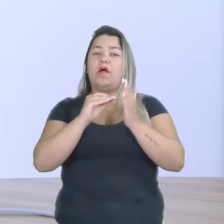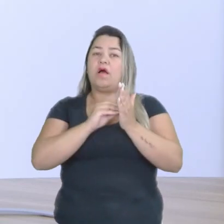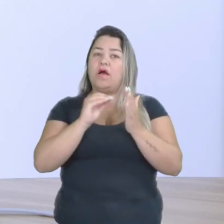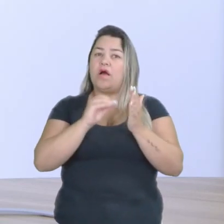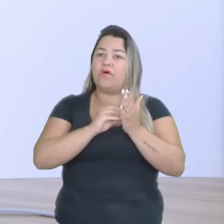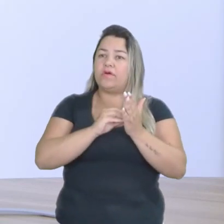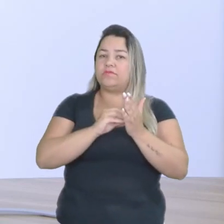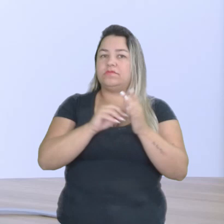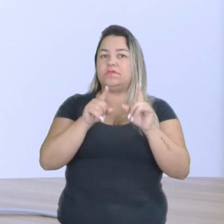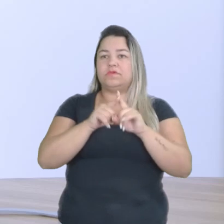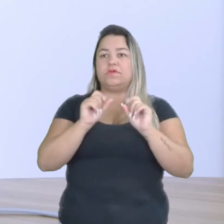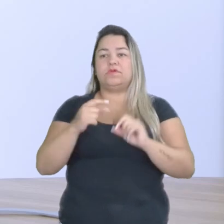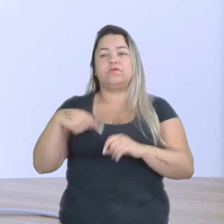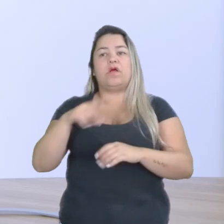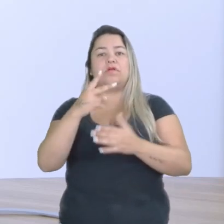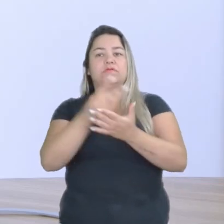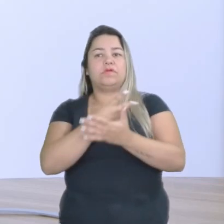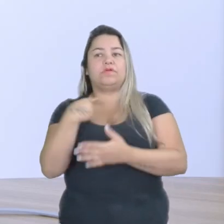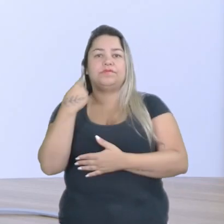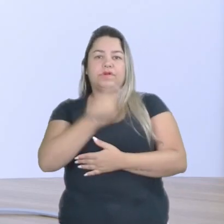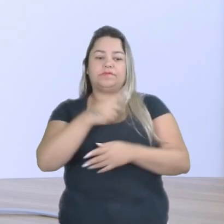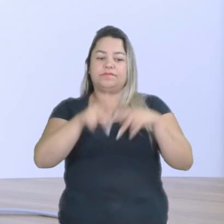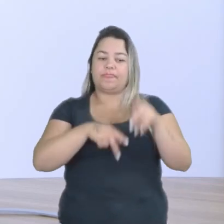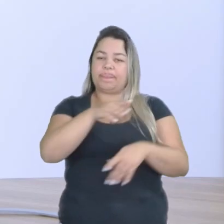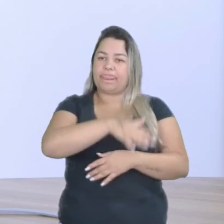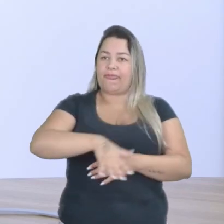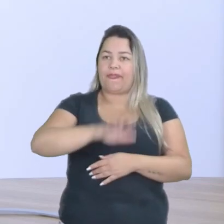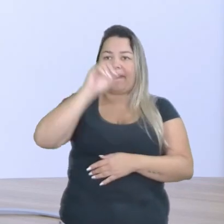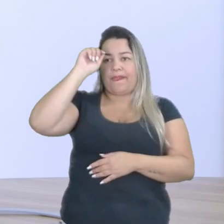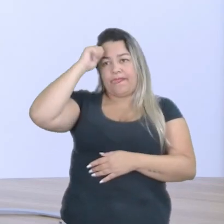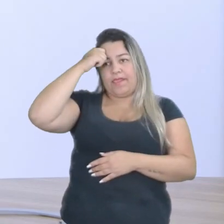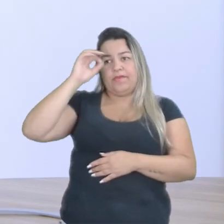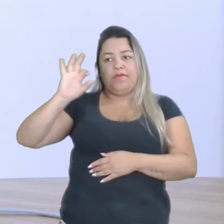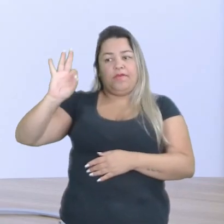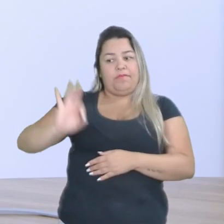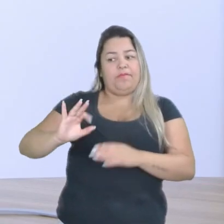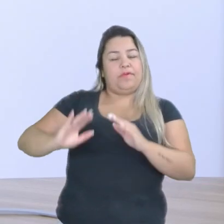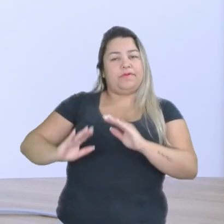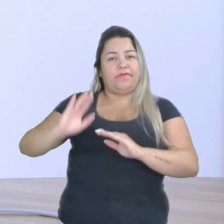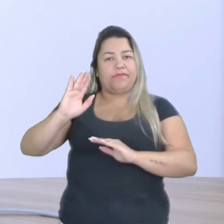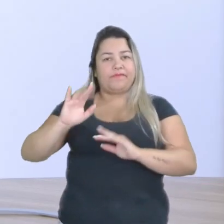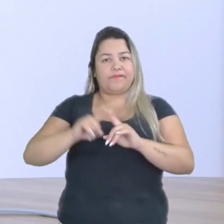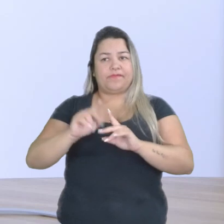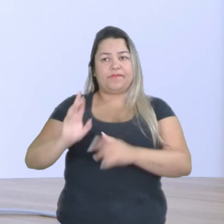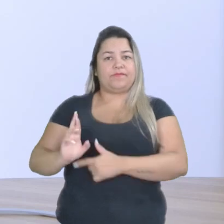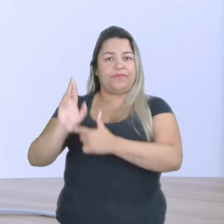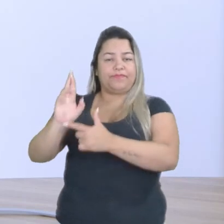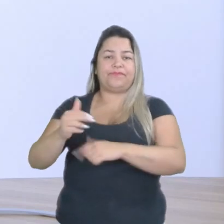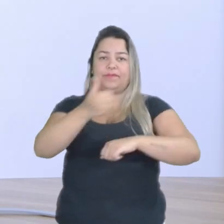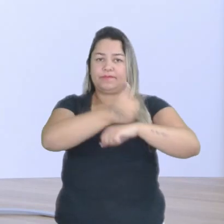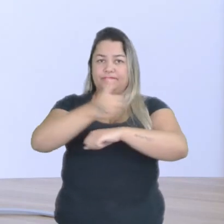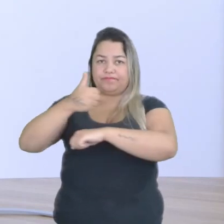nos espaços de poder impacta na vida dos nossos. Enquanto a população negra for maioria, mas quando for representada nos espaços